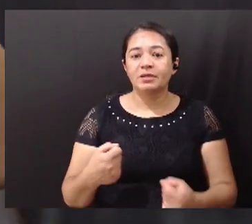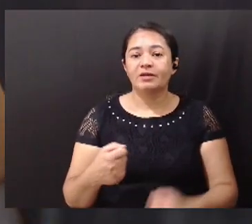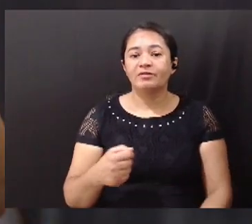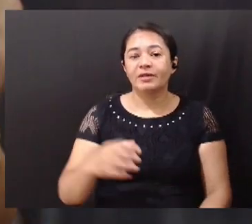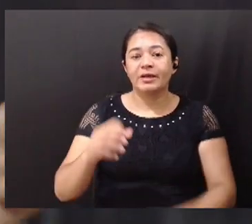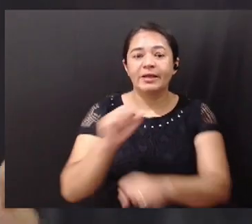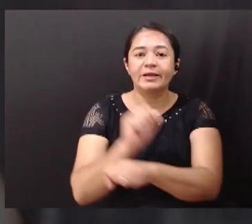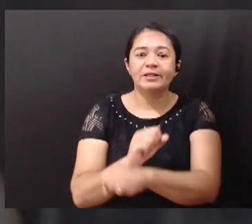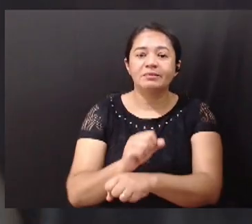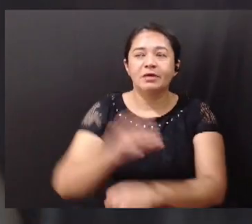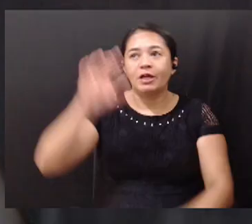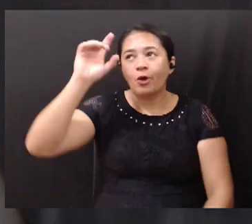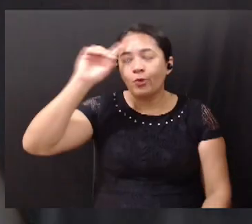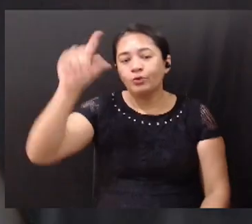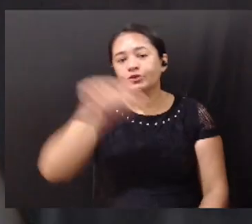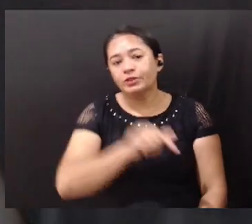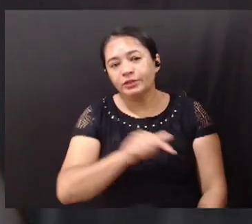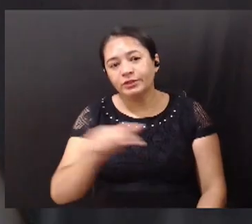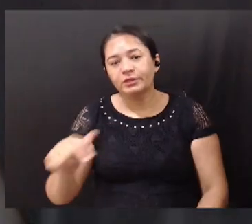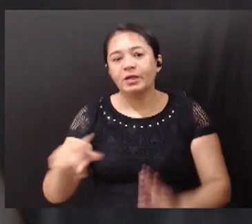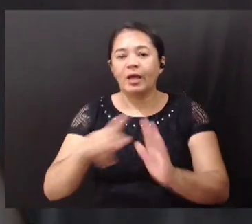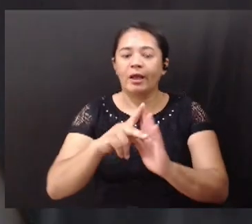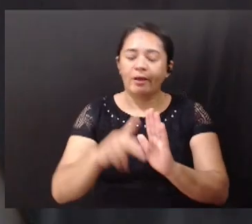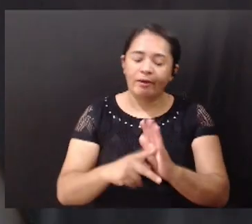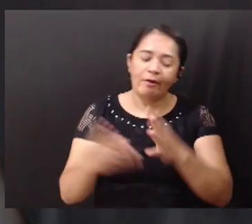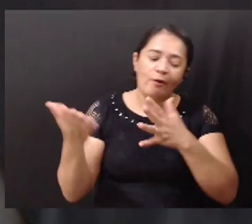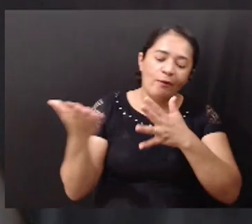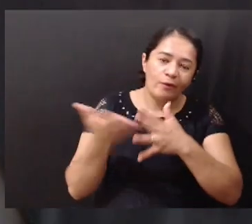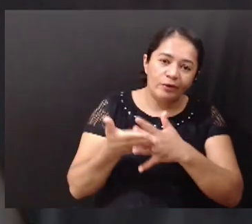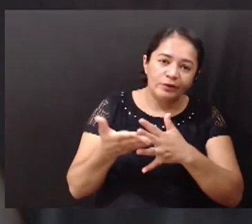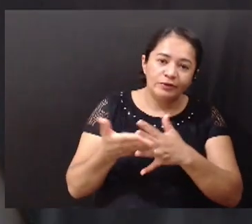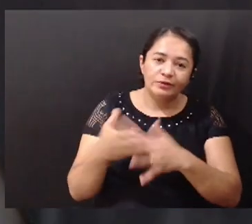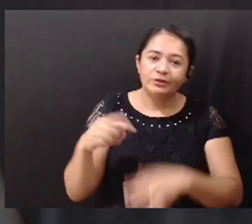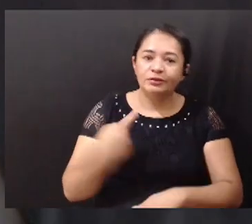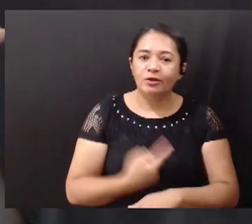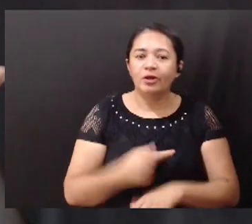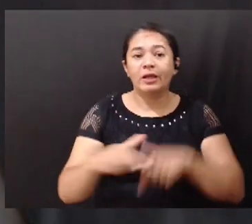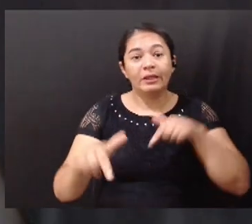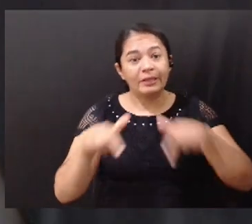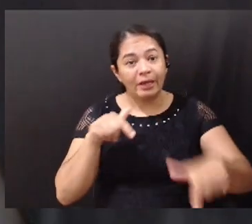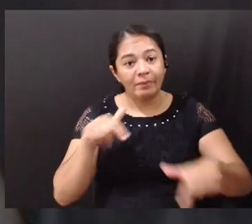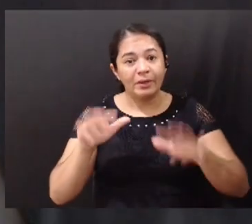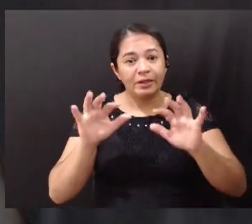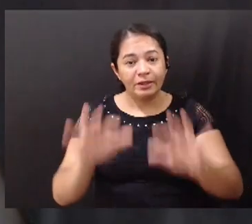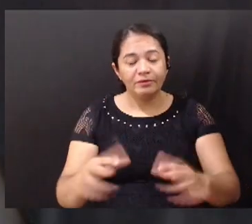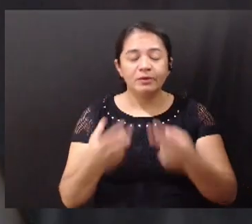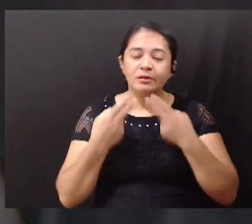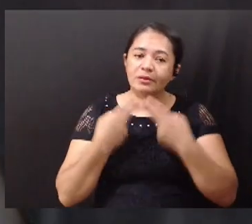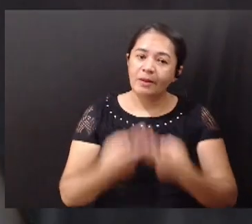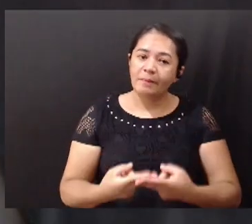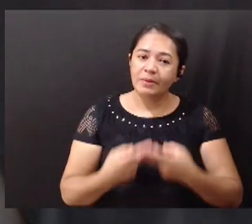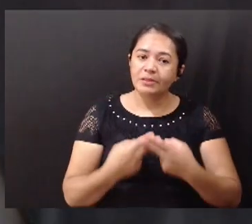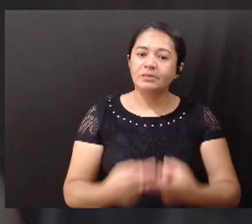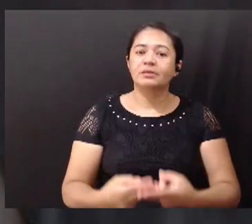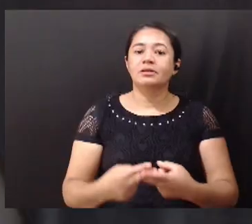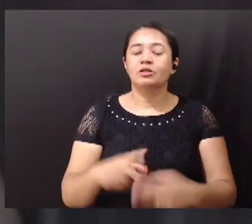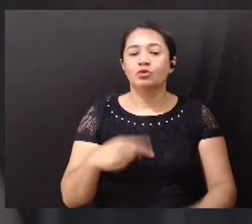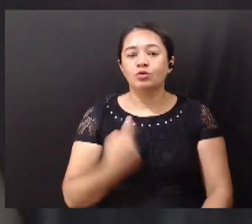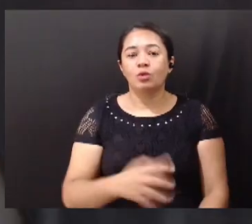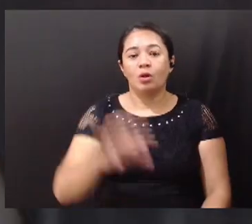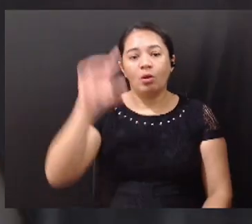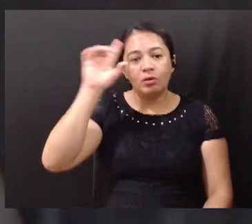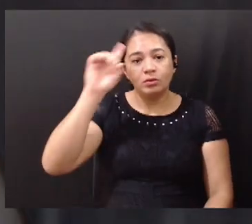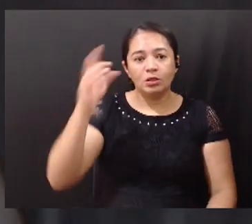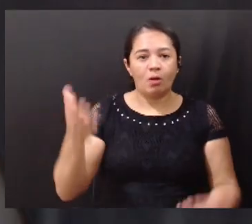programa, né? Tinha os intervalos, que a gente trabalhava essa paciência no nosso dia a dia. Hoje não, hoje é tudo